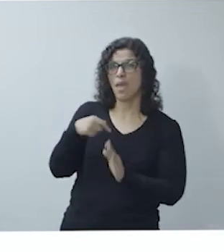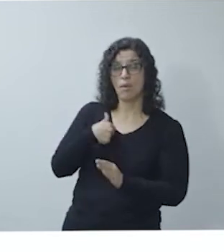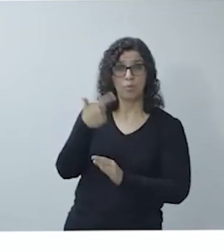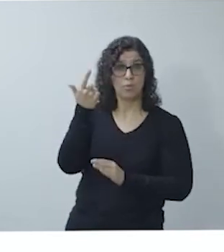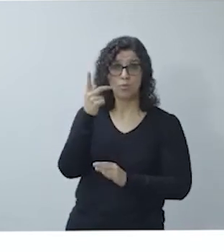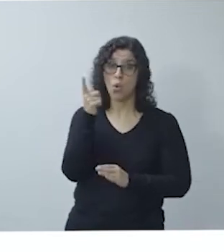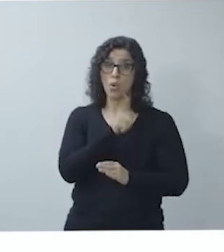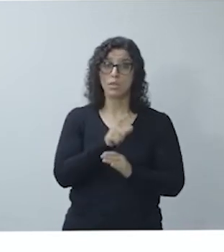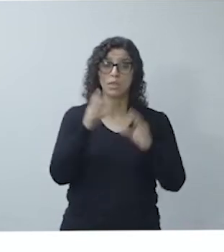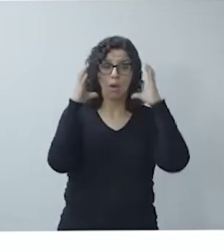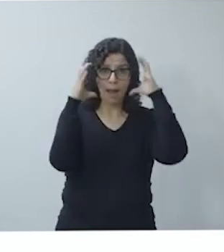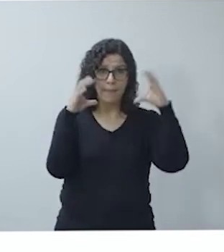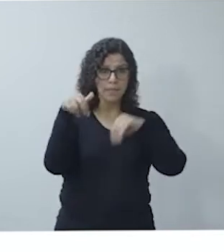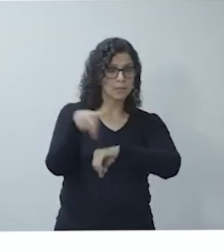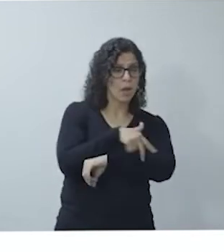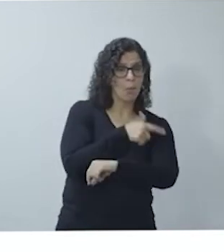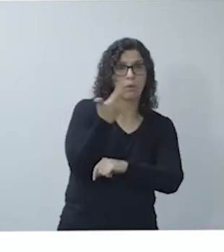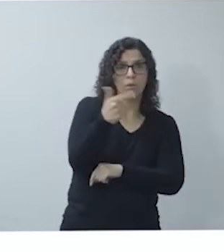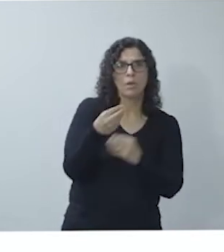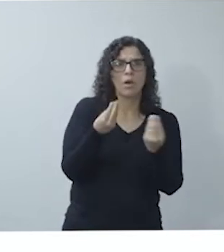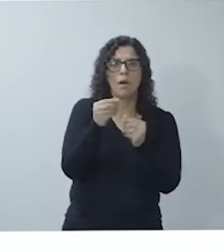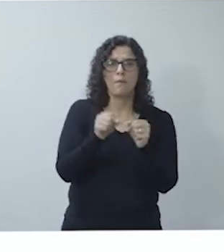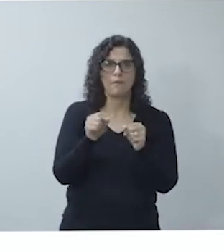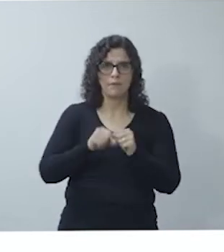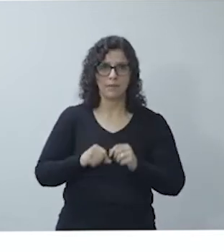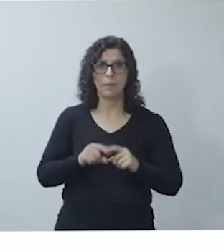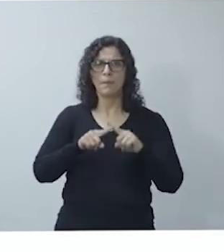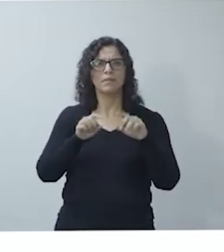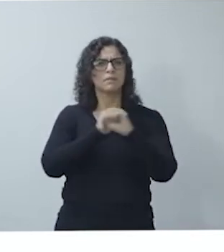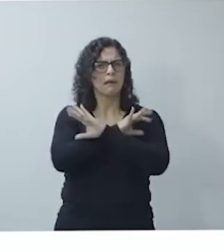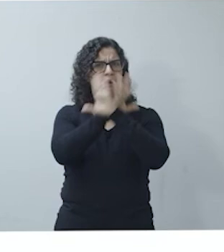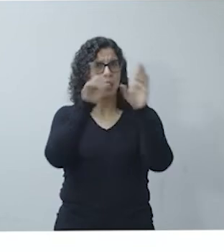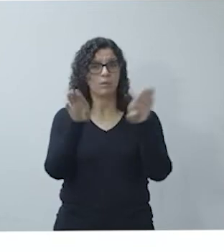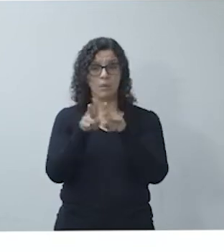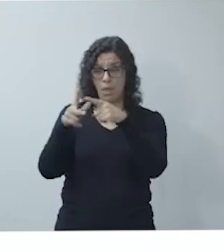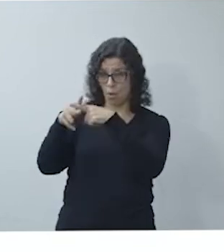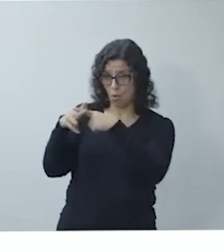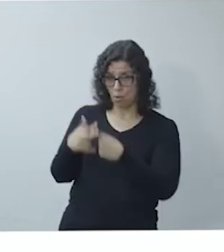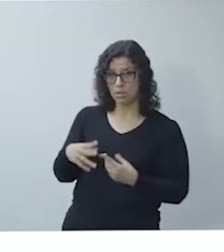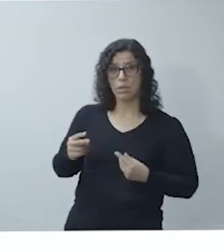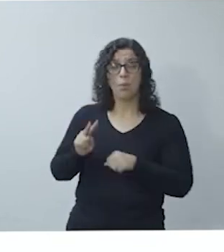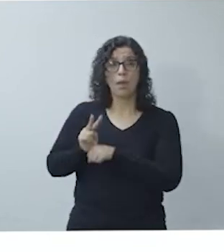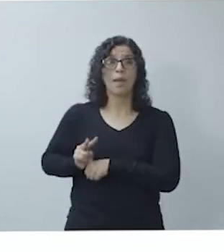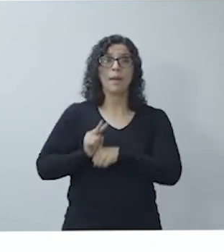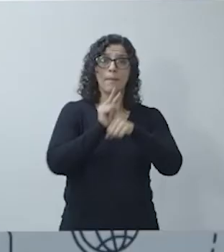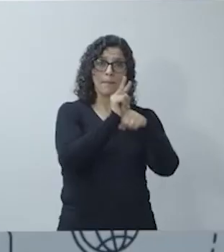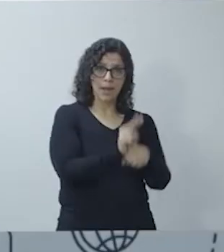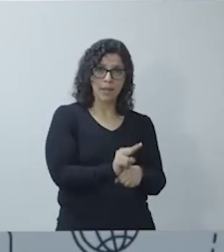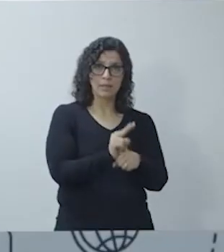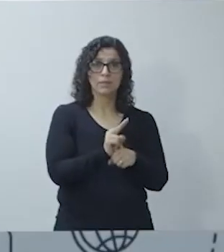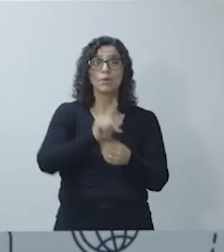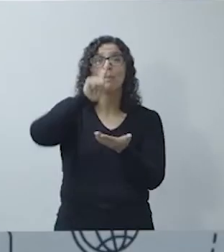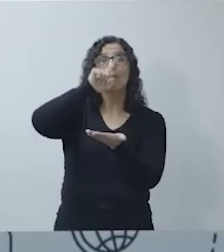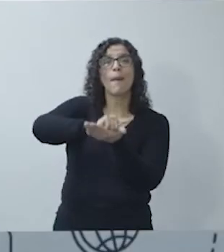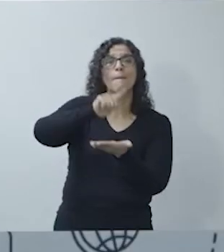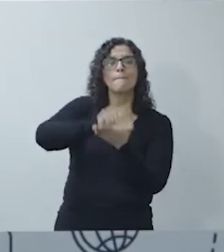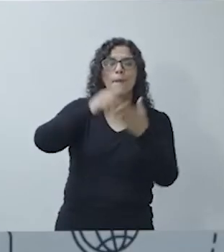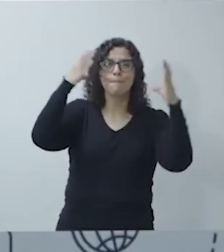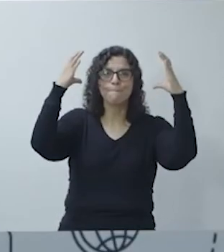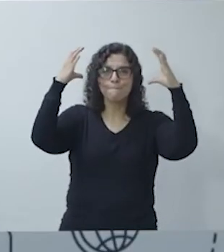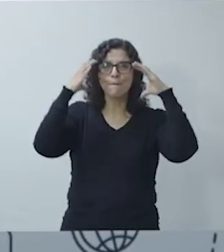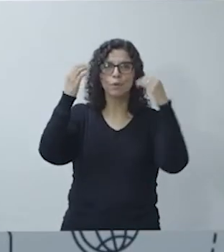não posso andar sem cabeça. Claro, mas enquanto a arranjo, empresto-lhe uma de papelão.